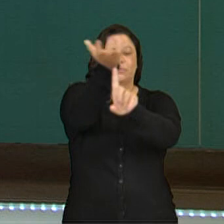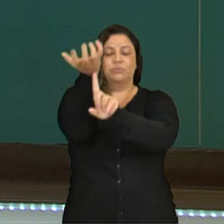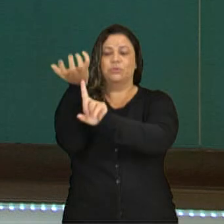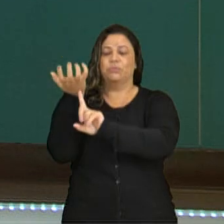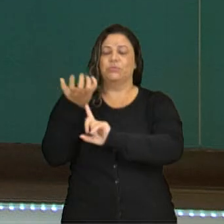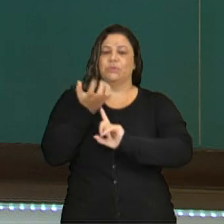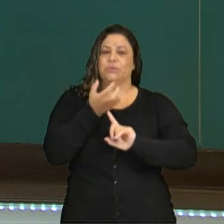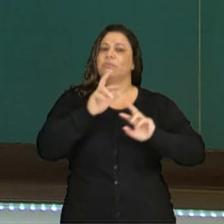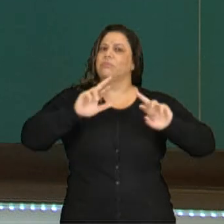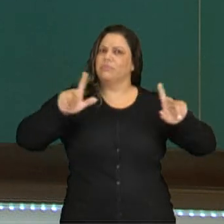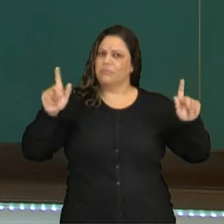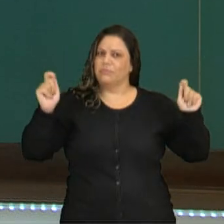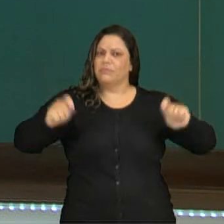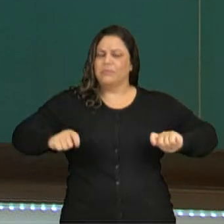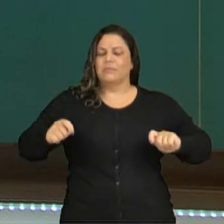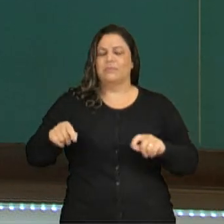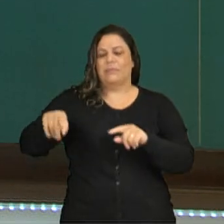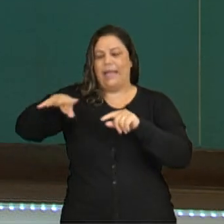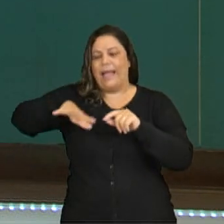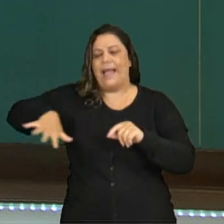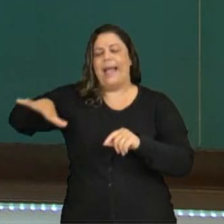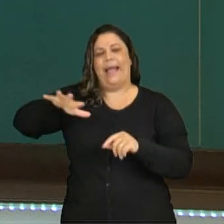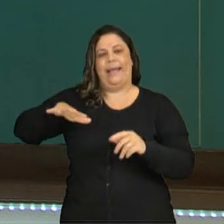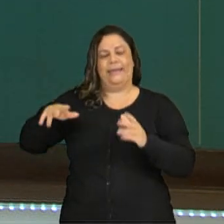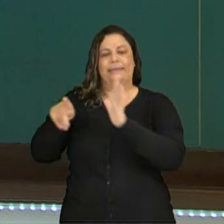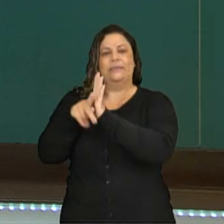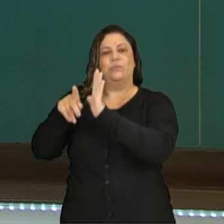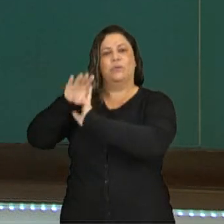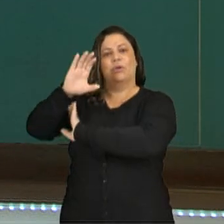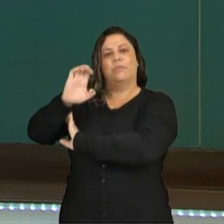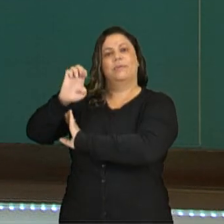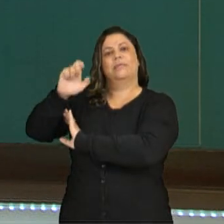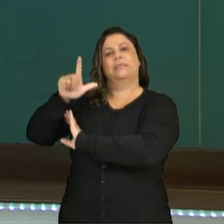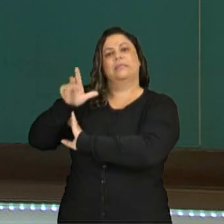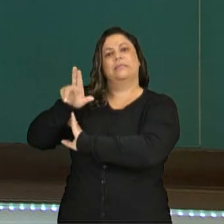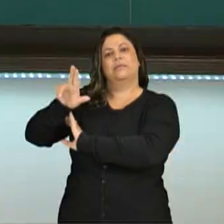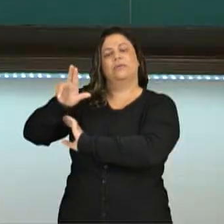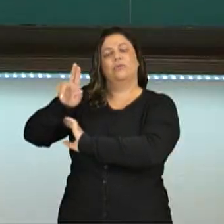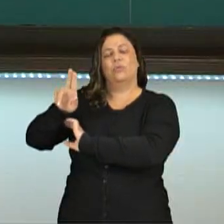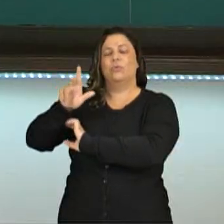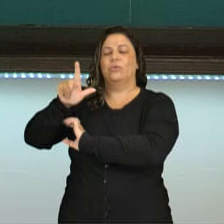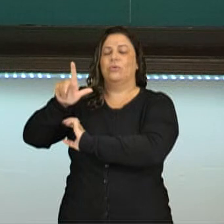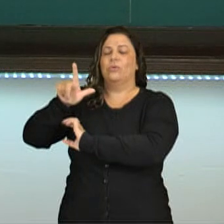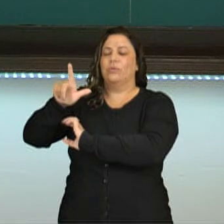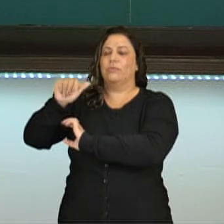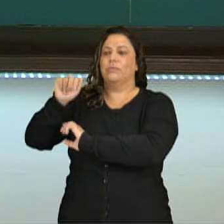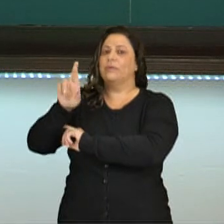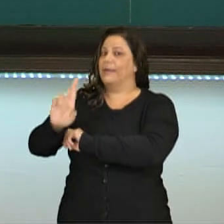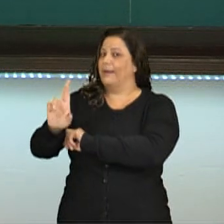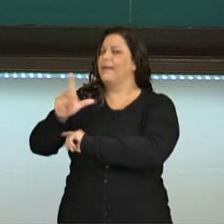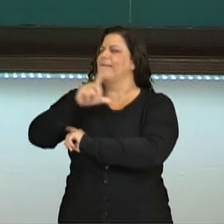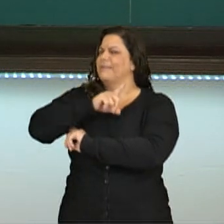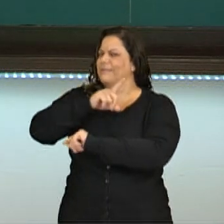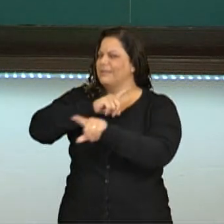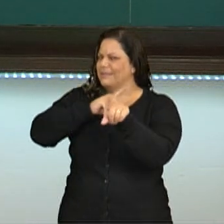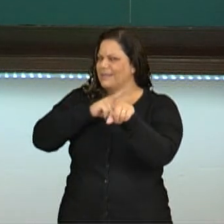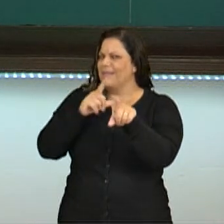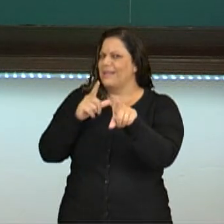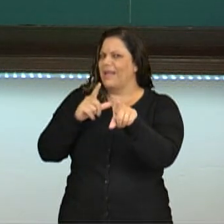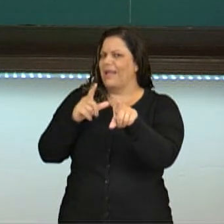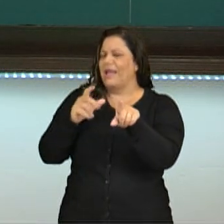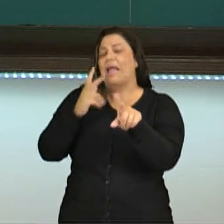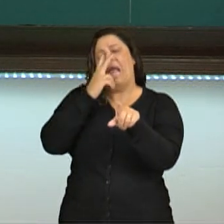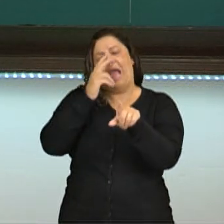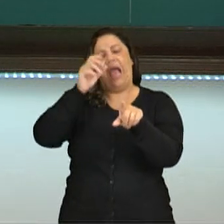é que é uma rede celular. Você tem um celular? Se tem, provavelmente você tem um